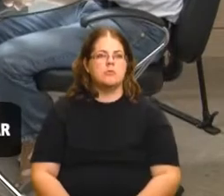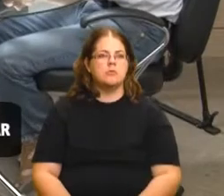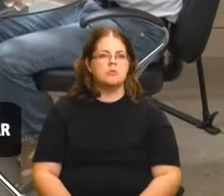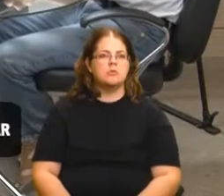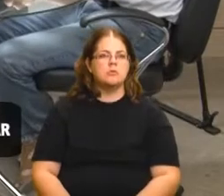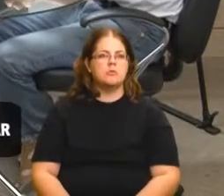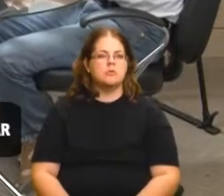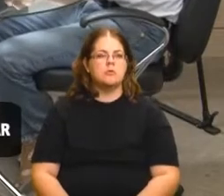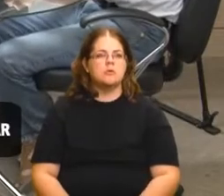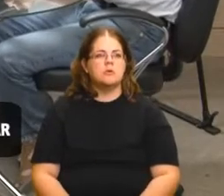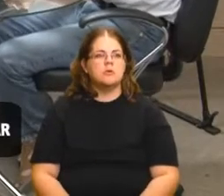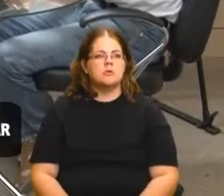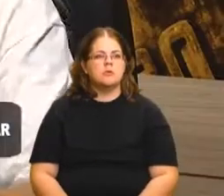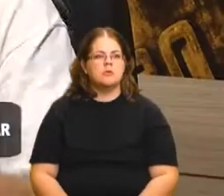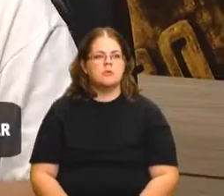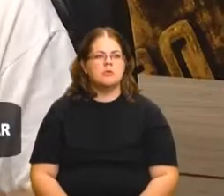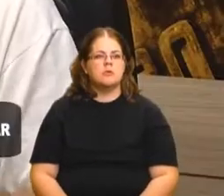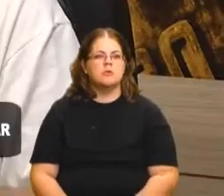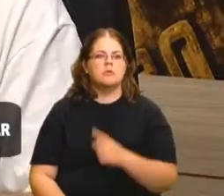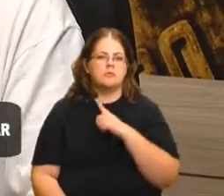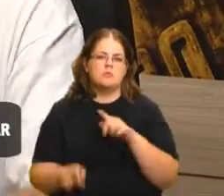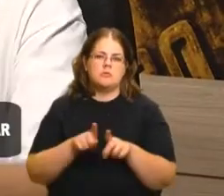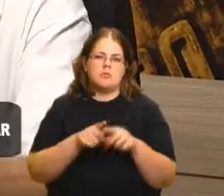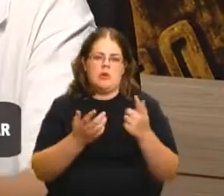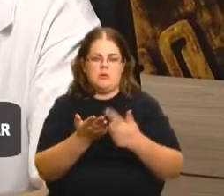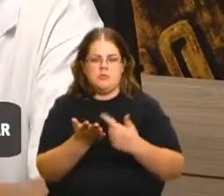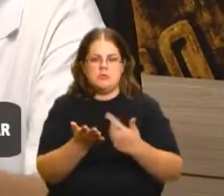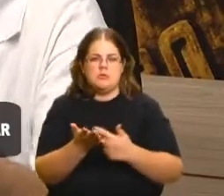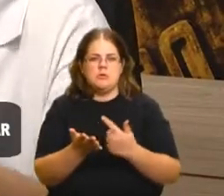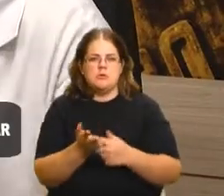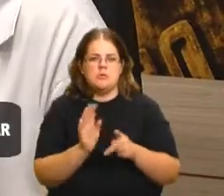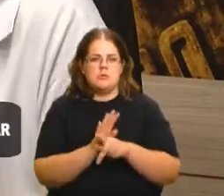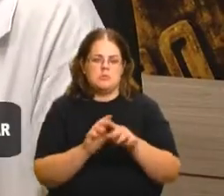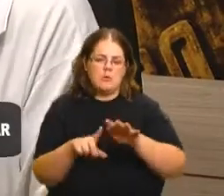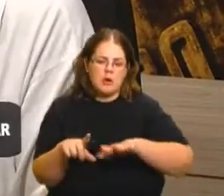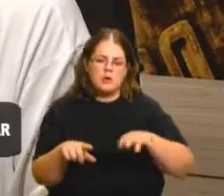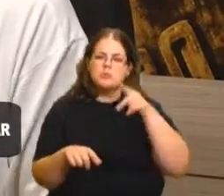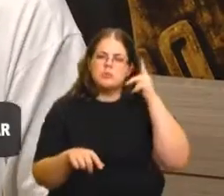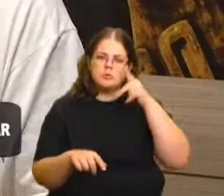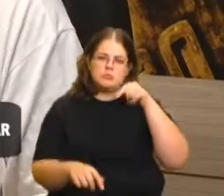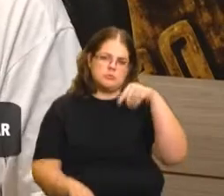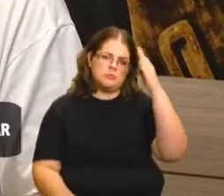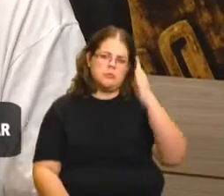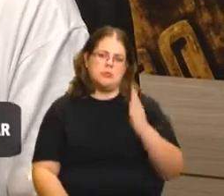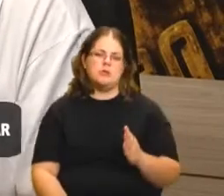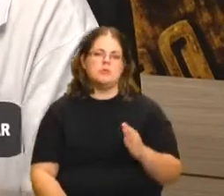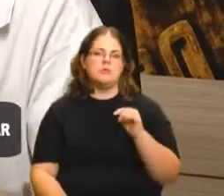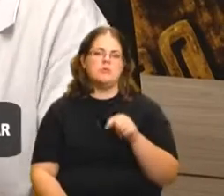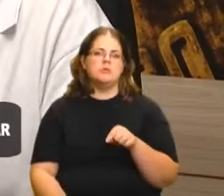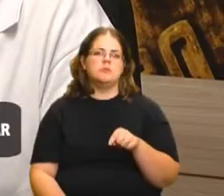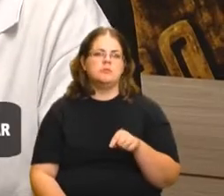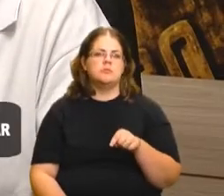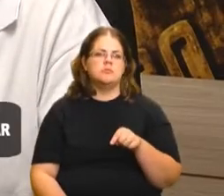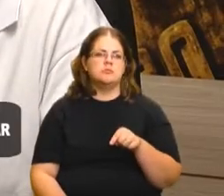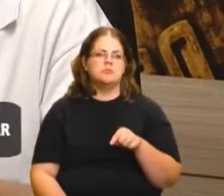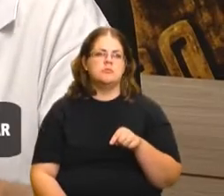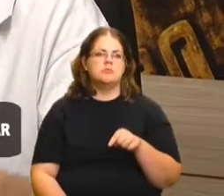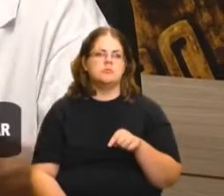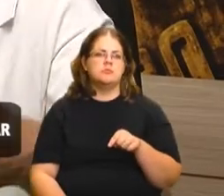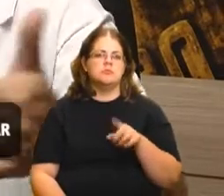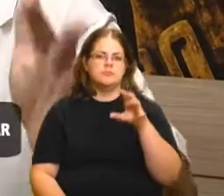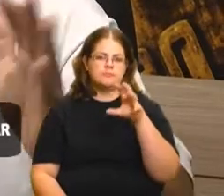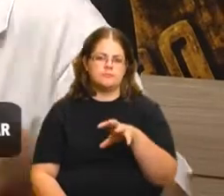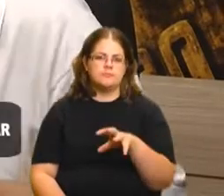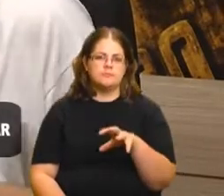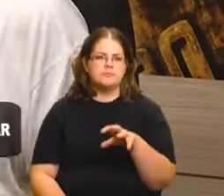Golbery do Couto Silva. Do Couto Silva, que era desse grupo. Que tem um livro sobre a política brasileira, mas não é nada que se possa